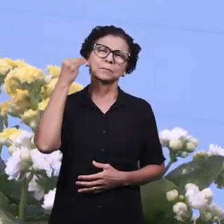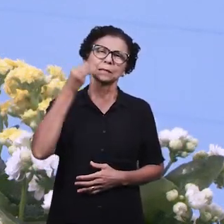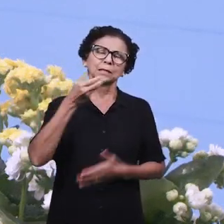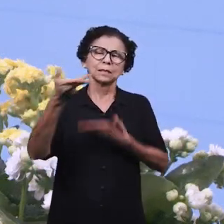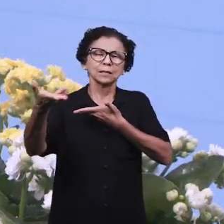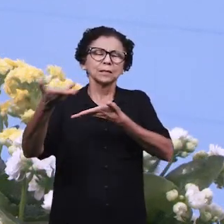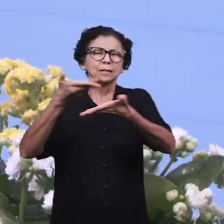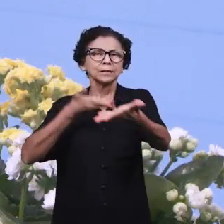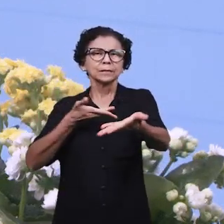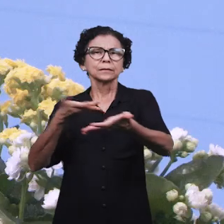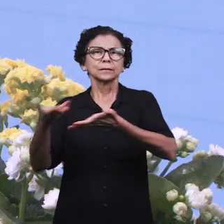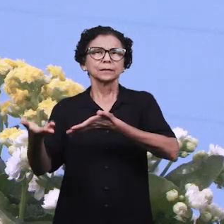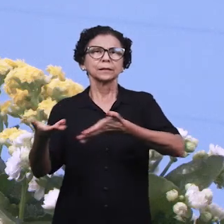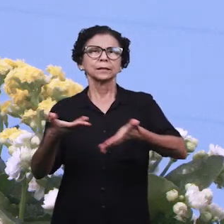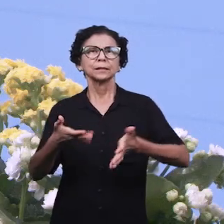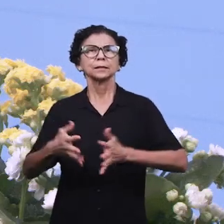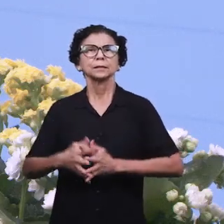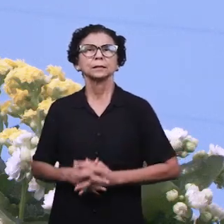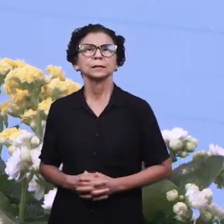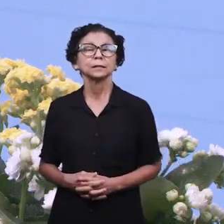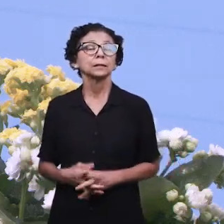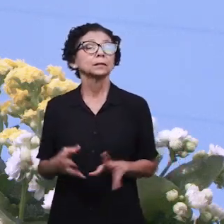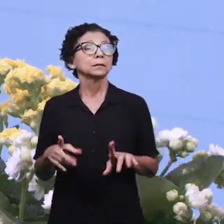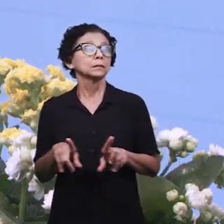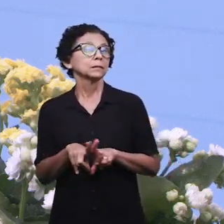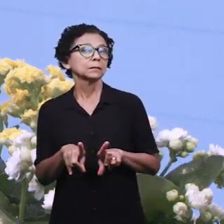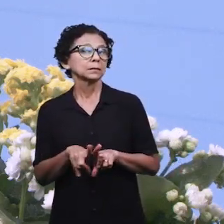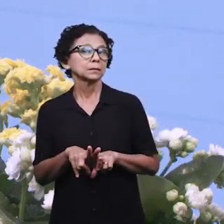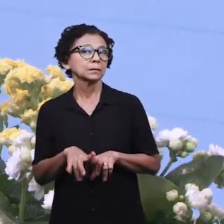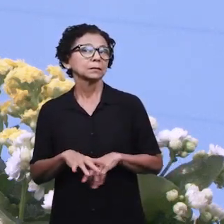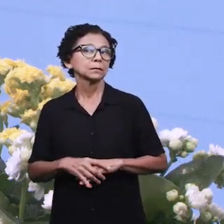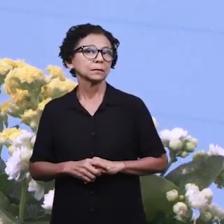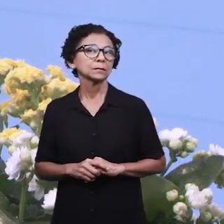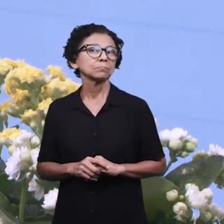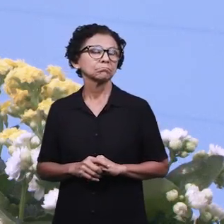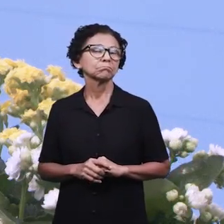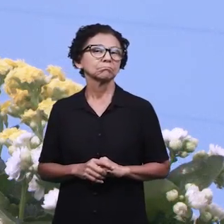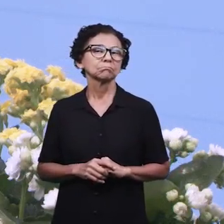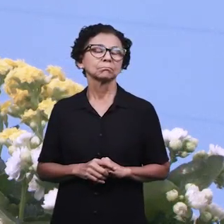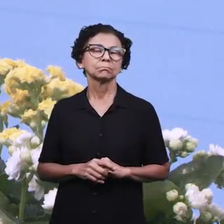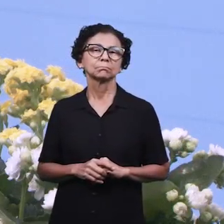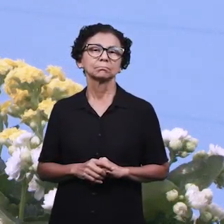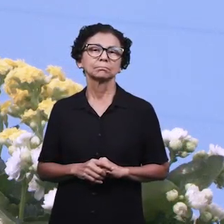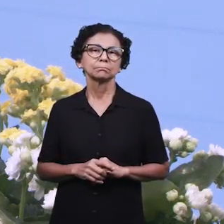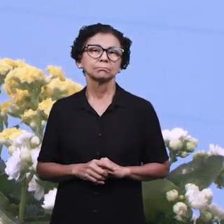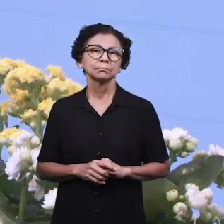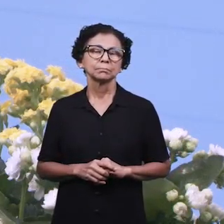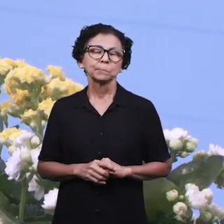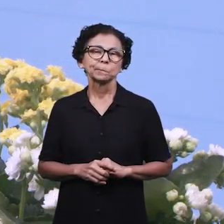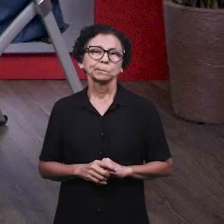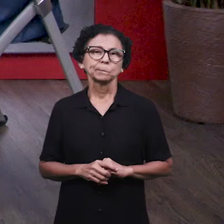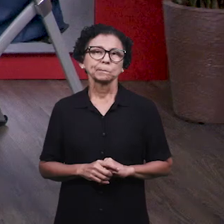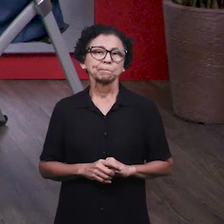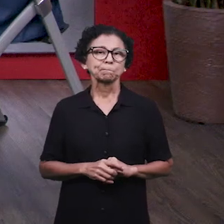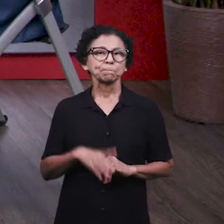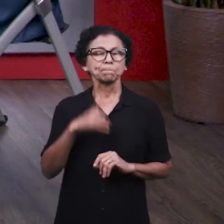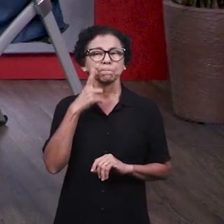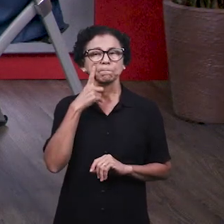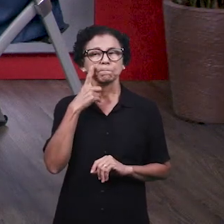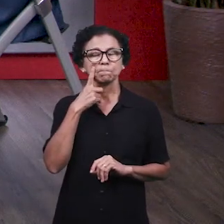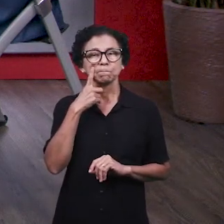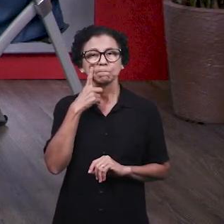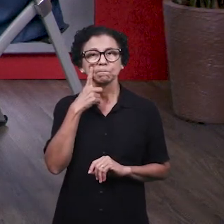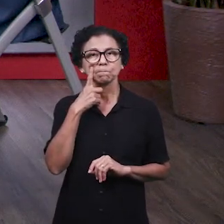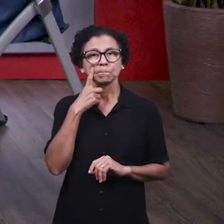de experiências, e também traz experiências. E o que eu tenho visto é que se a gente